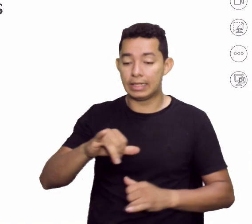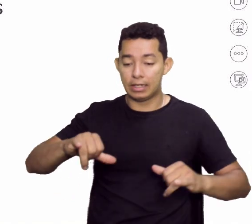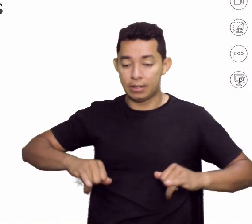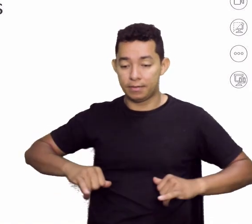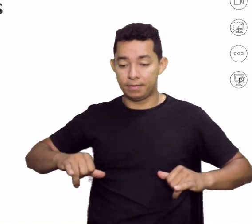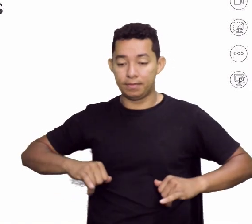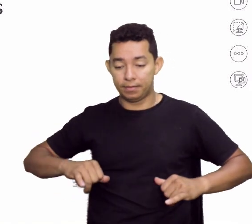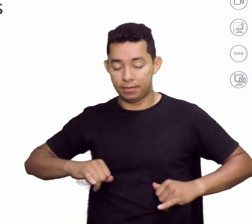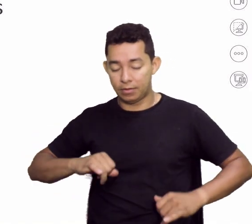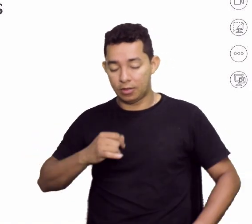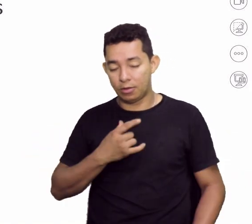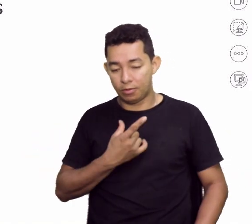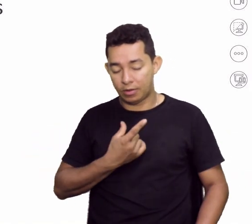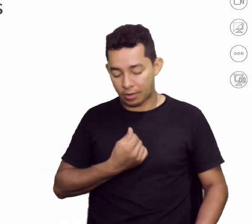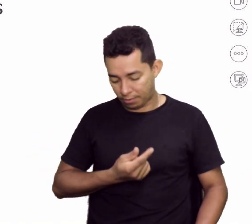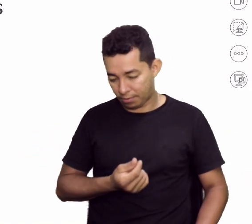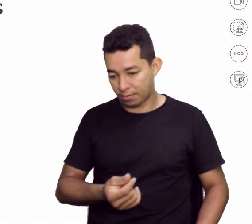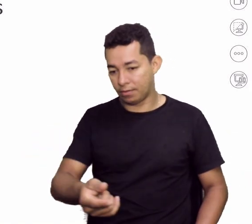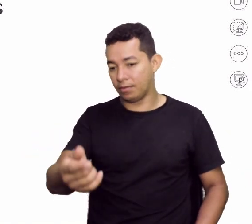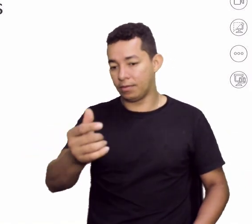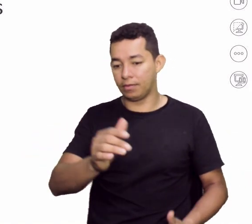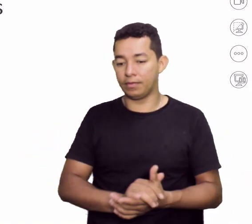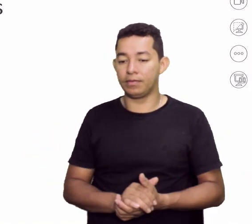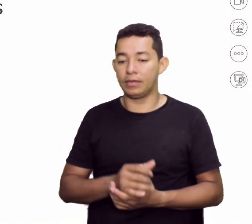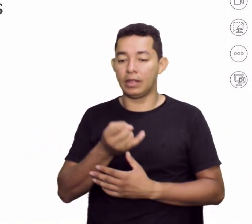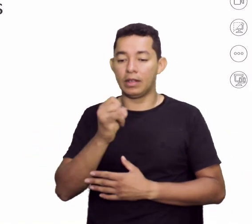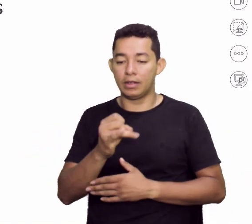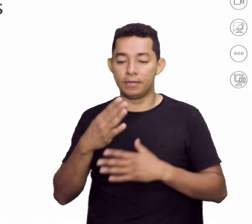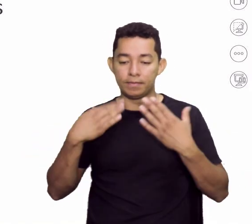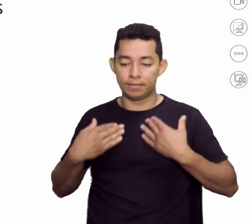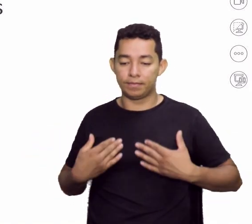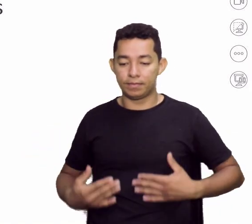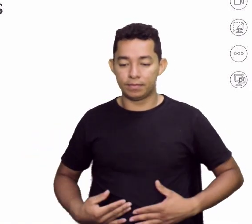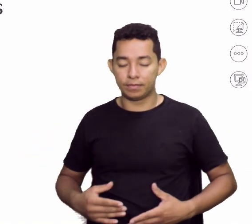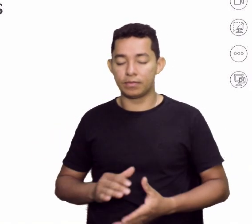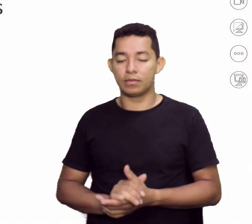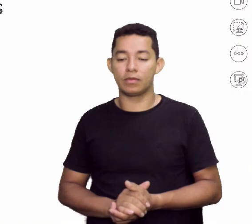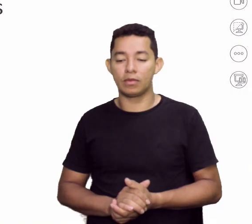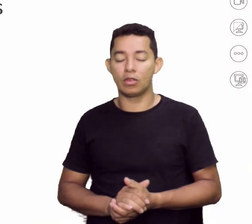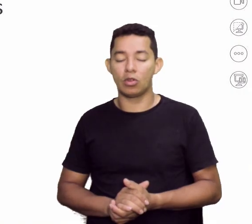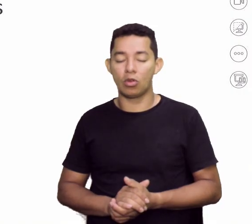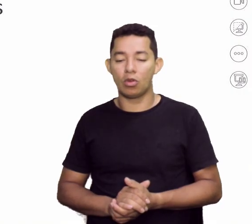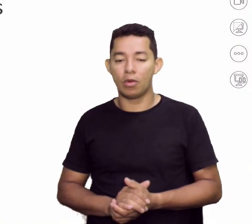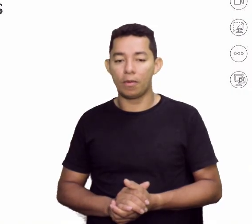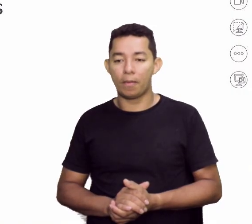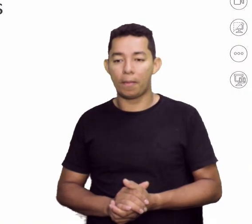corpo fosse profanado. Por isso que